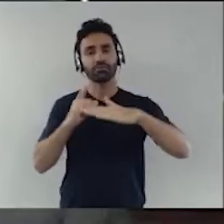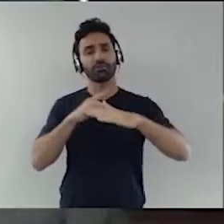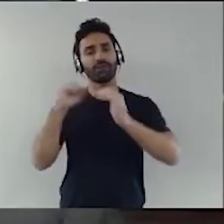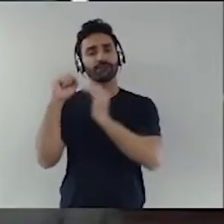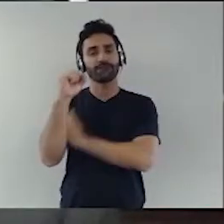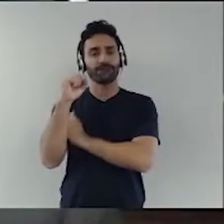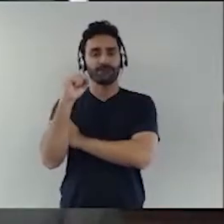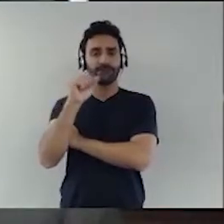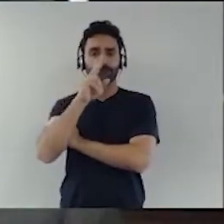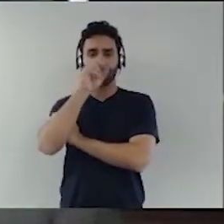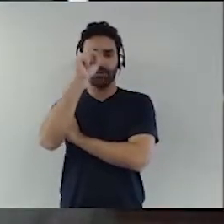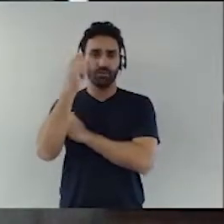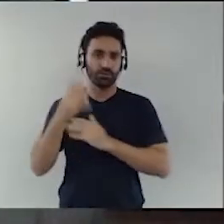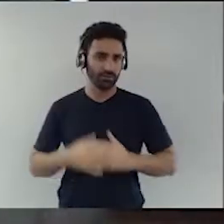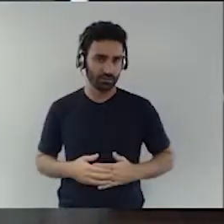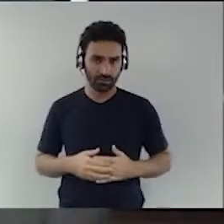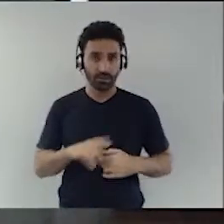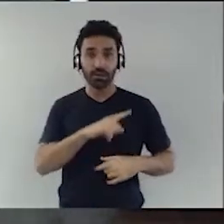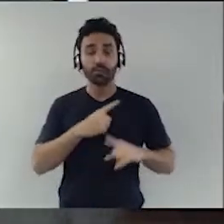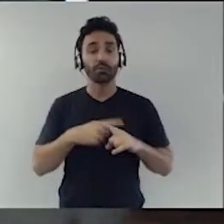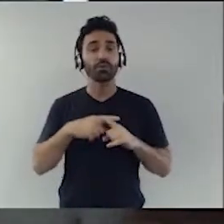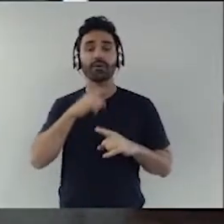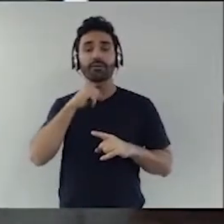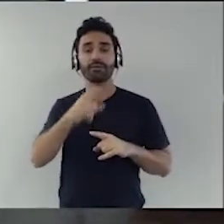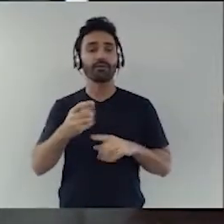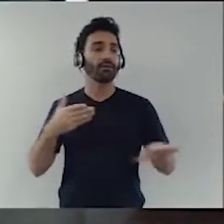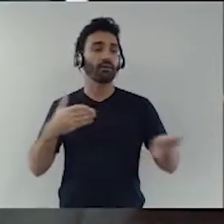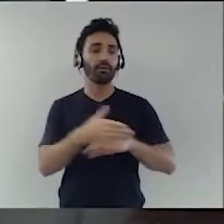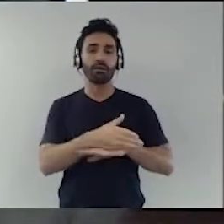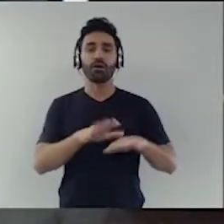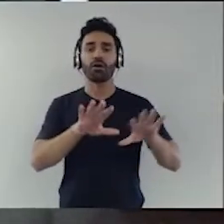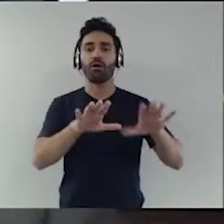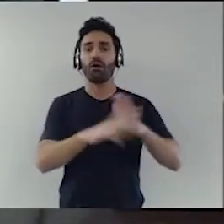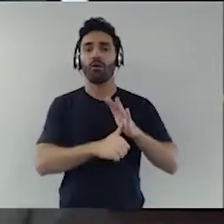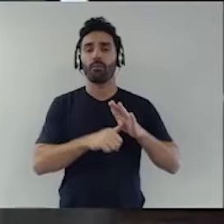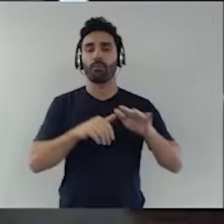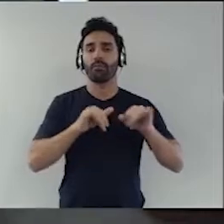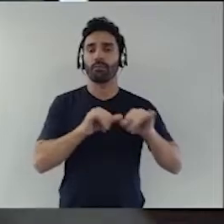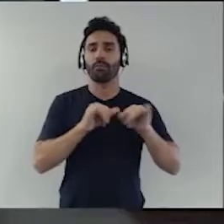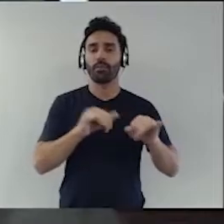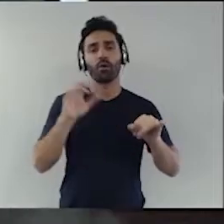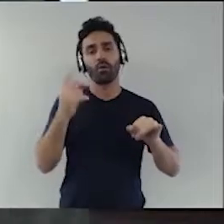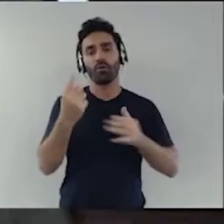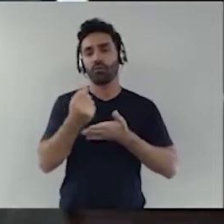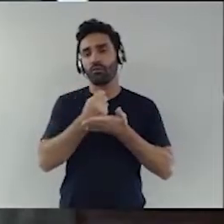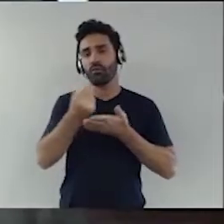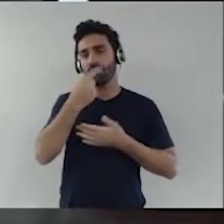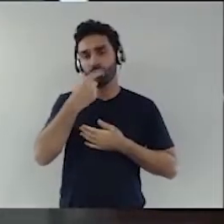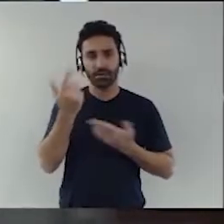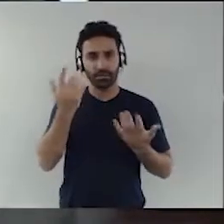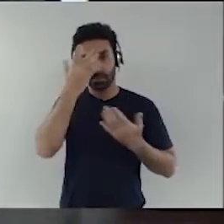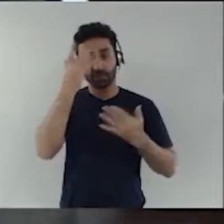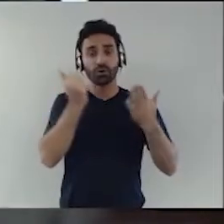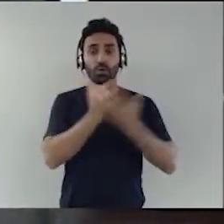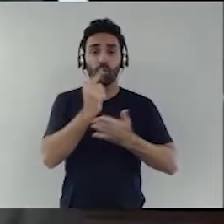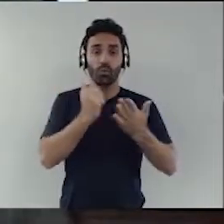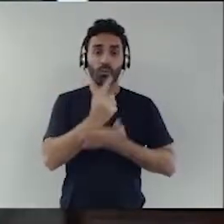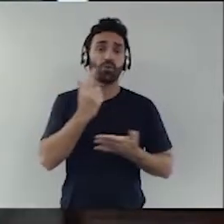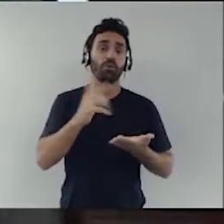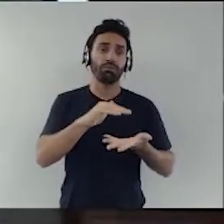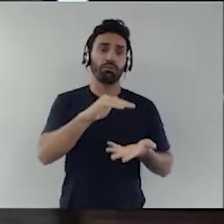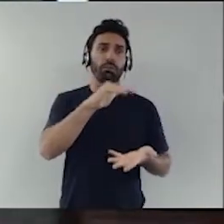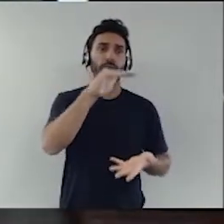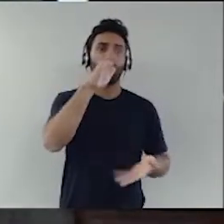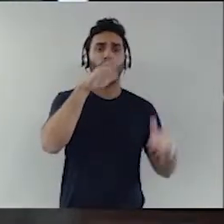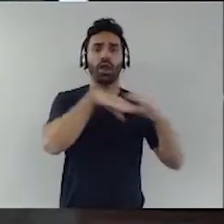porque ninguém saiu para saquear supermercado, nem farmácia, né? As pessoas foram comprar, os que compraram estocaram demais, viram